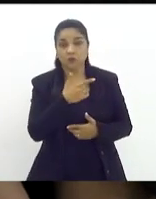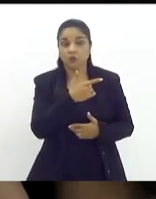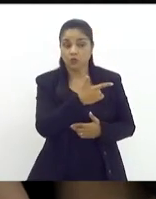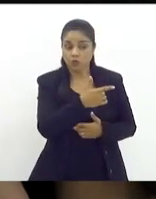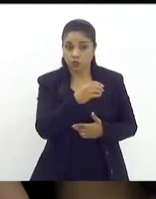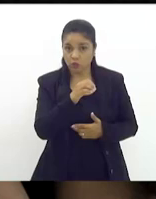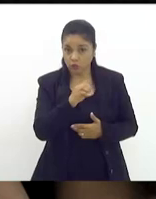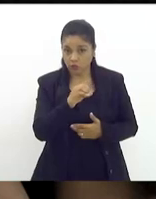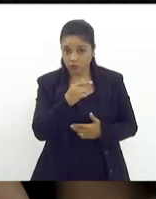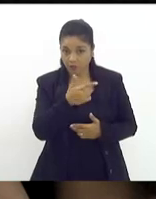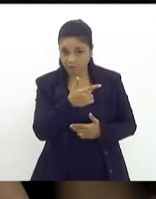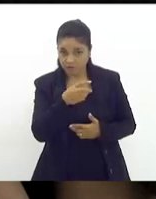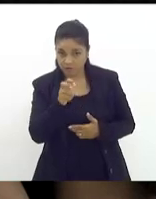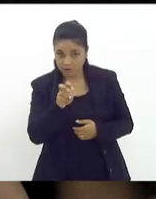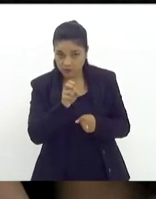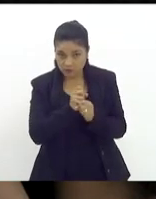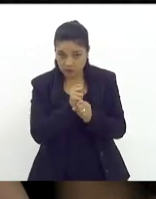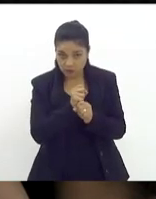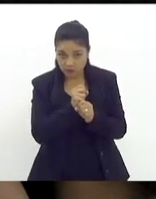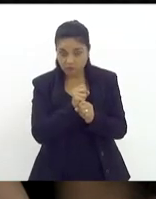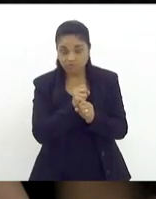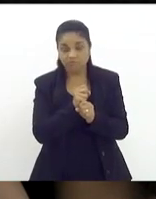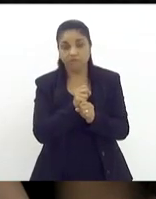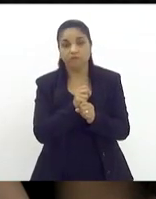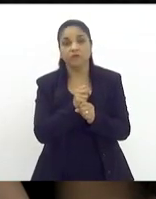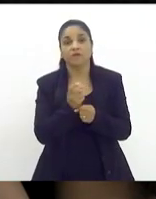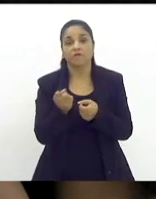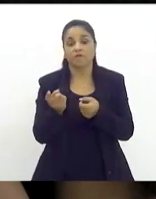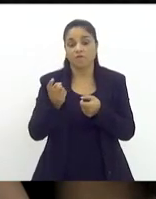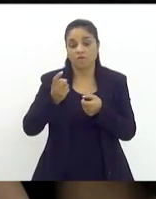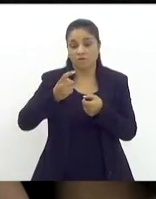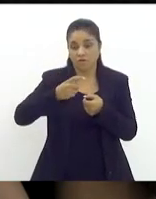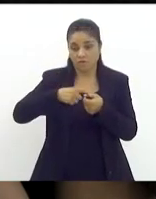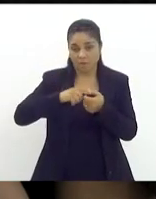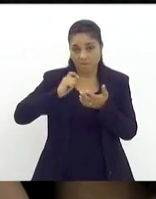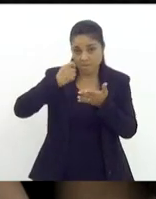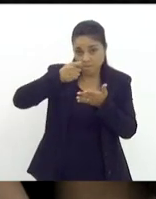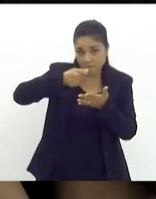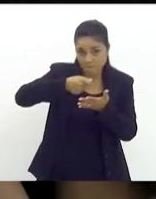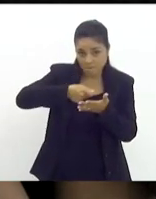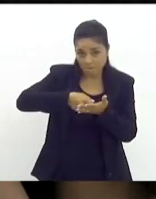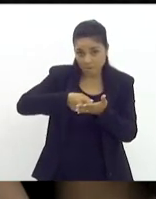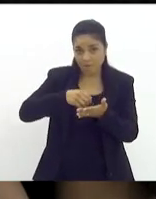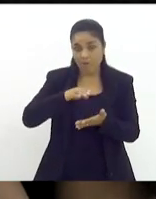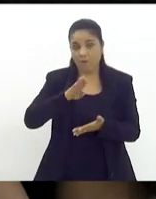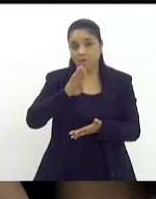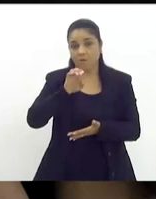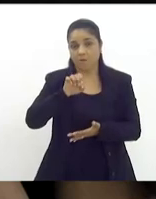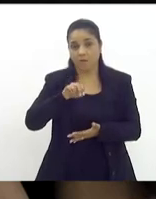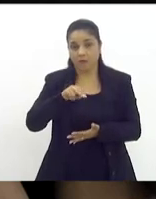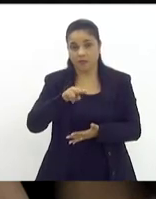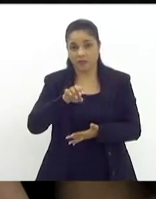2025, começará os ressarcimentos dos benefícios fiscais que